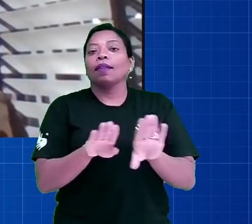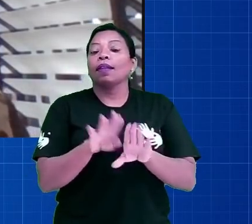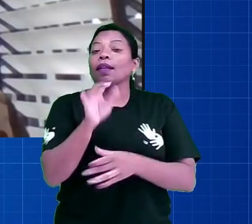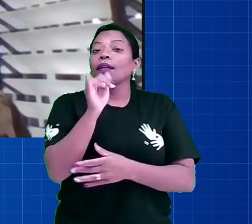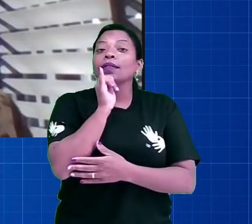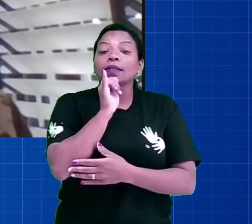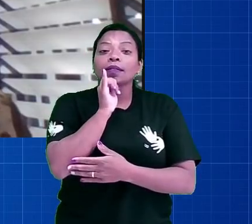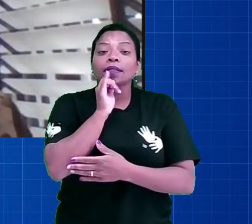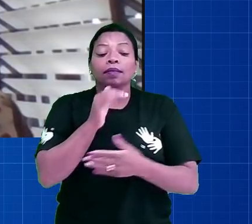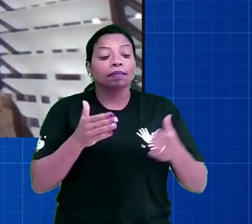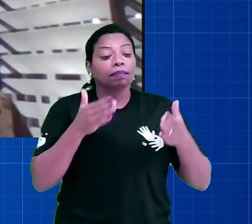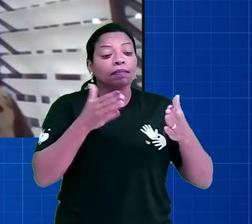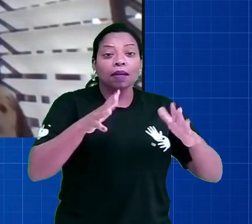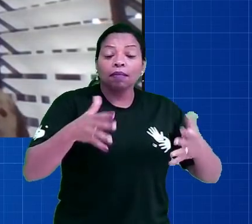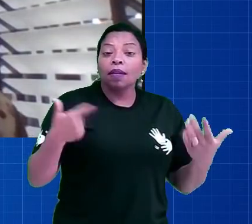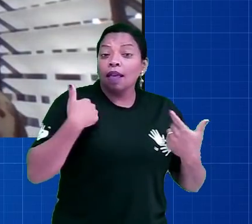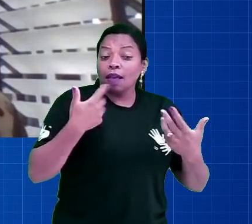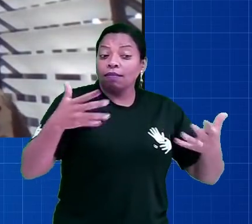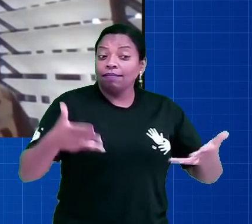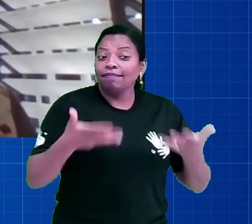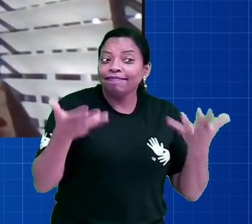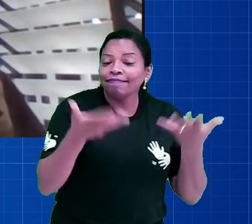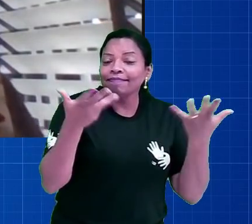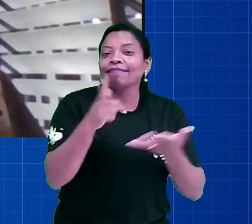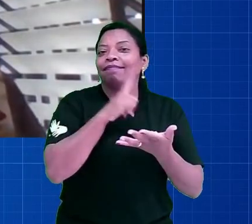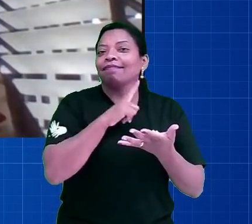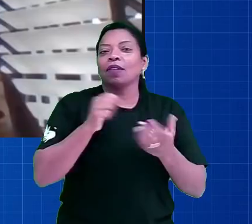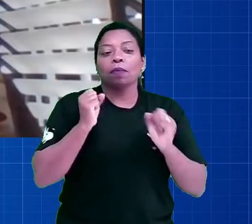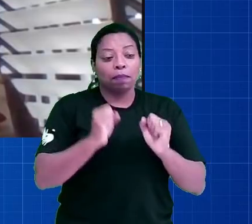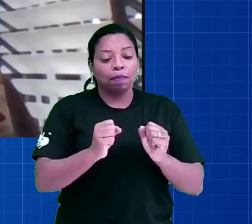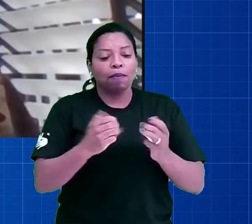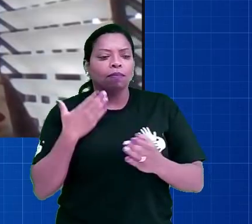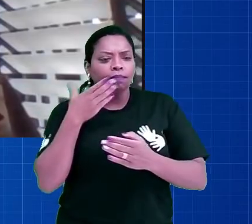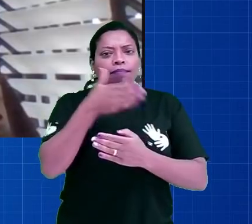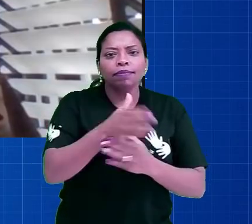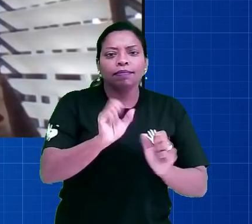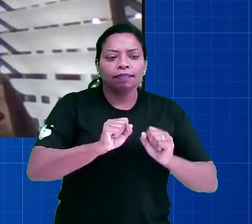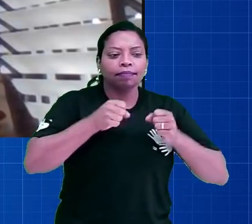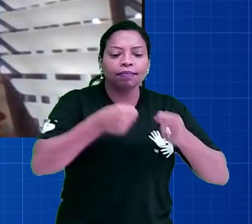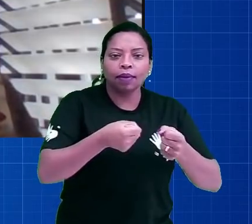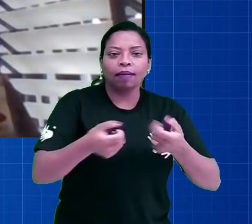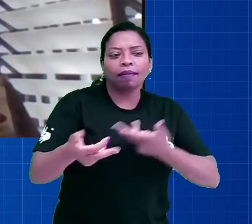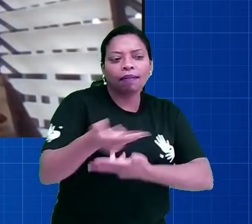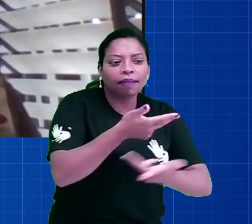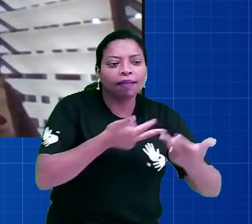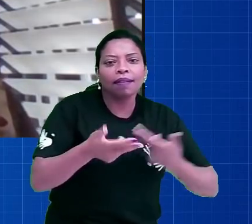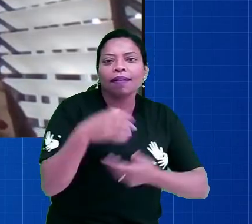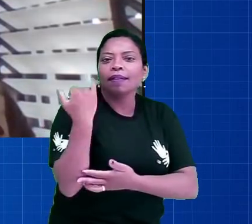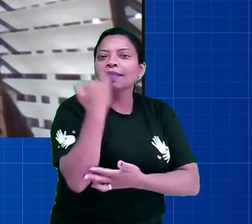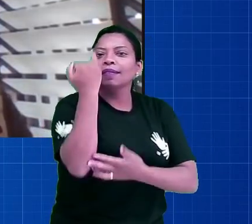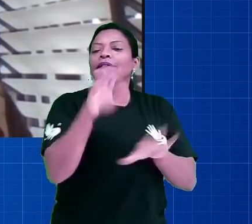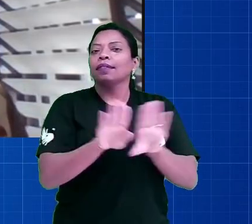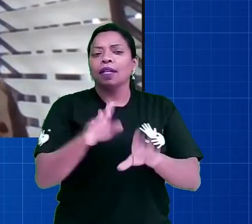entusiasta para correr esses riscos, entendendo que a flexibilização é importante, o que vai